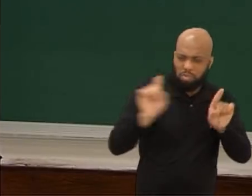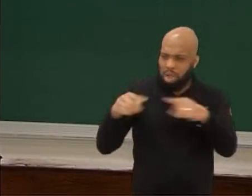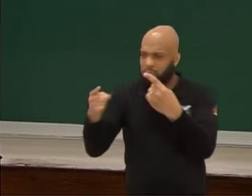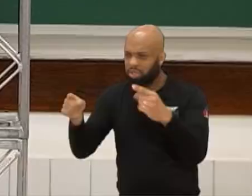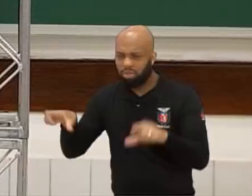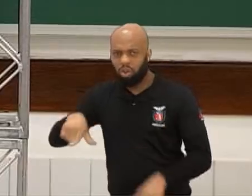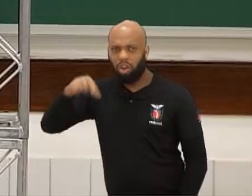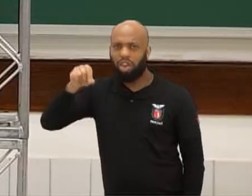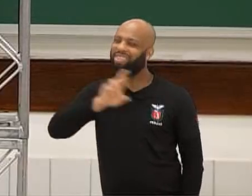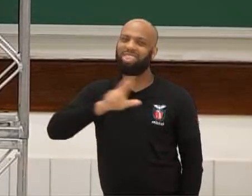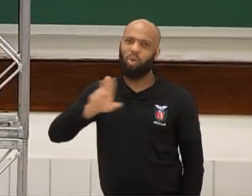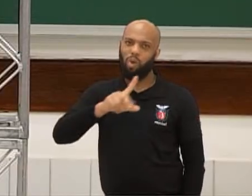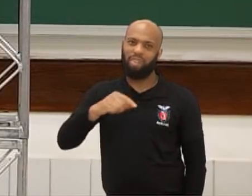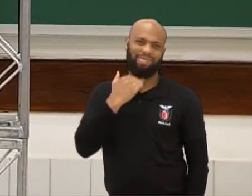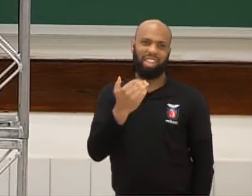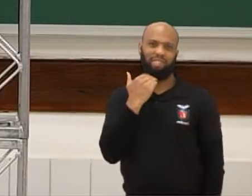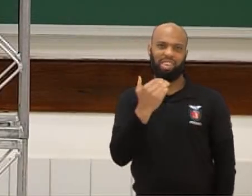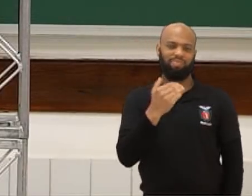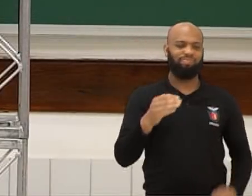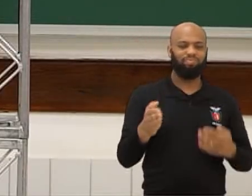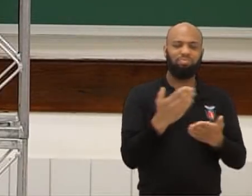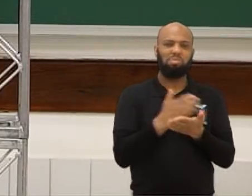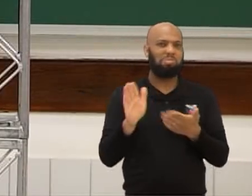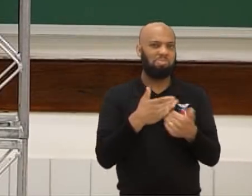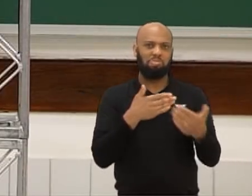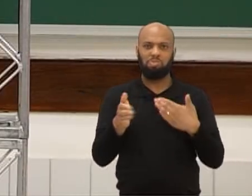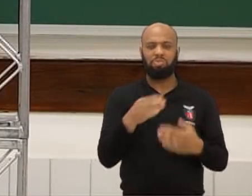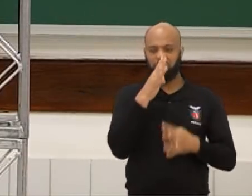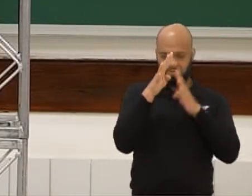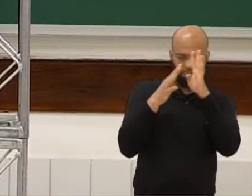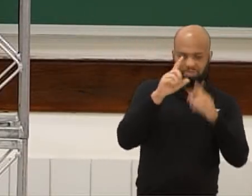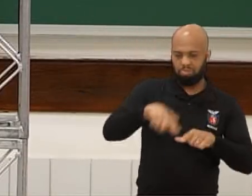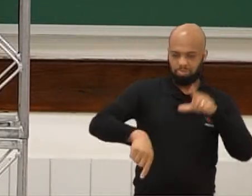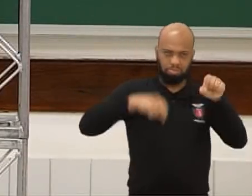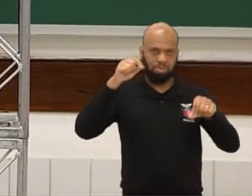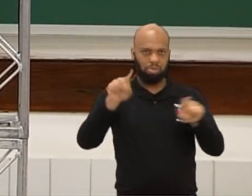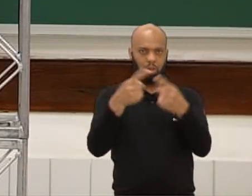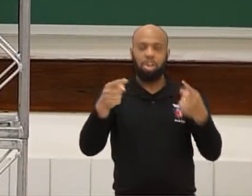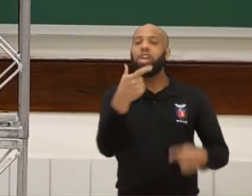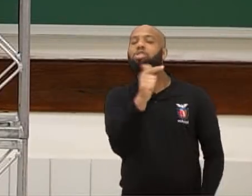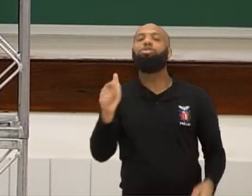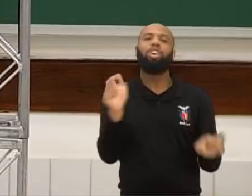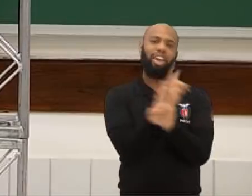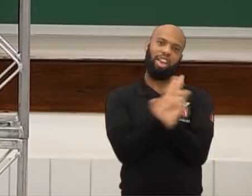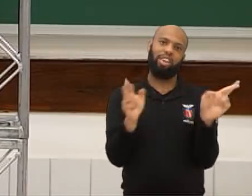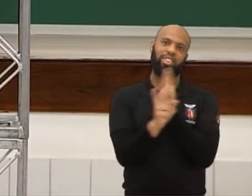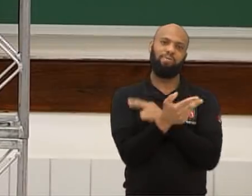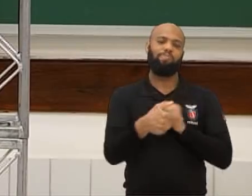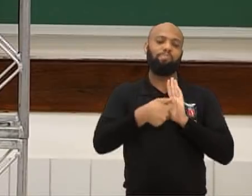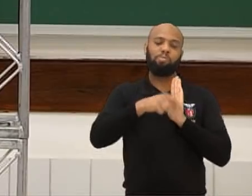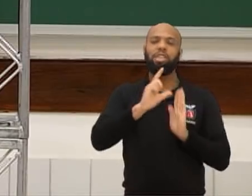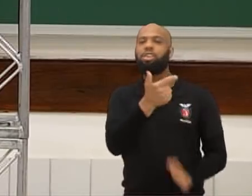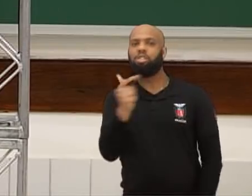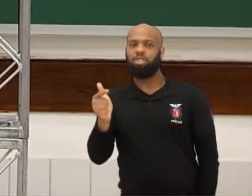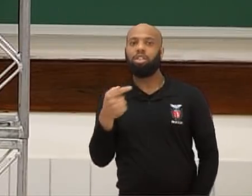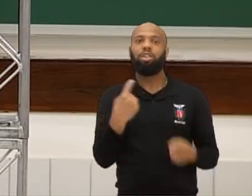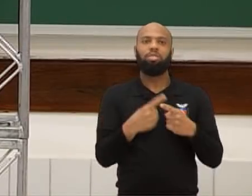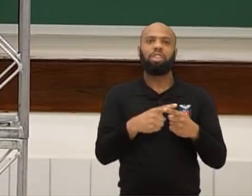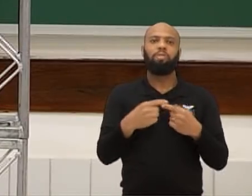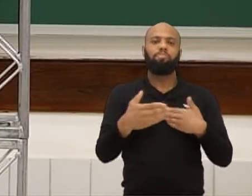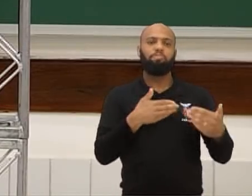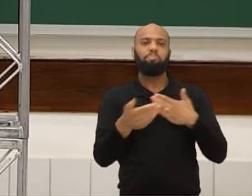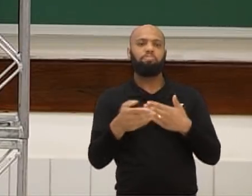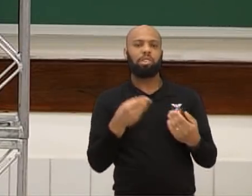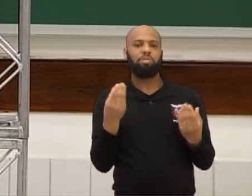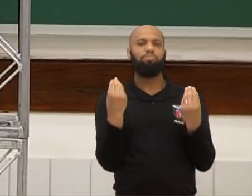que foi o que eu tinha comentado anteriormente, que não tinha muita relação entre a música que era colocada e a cena que